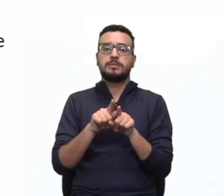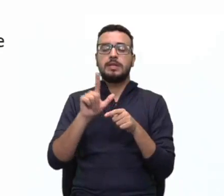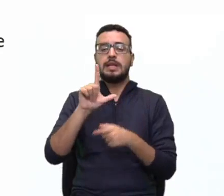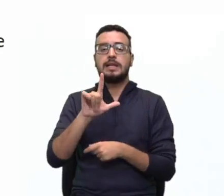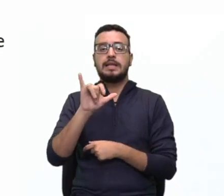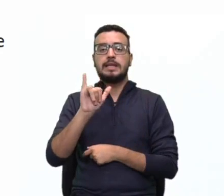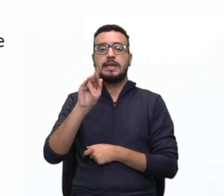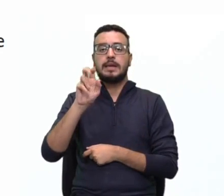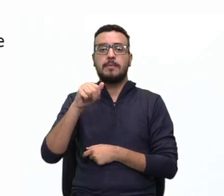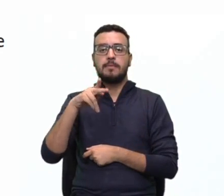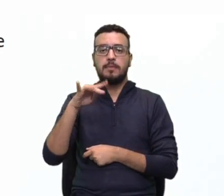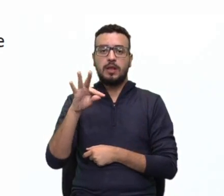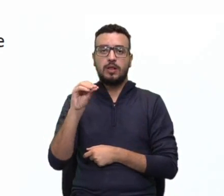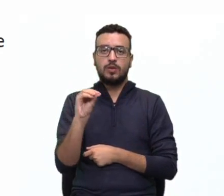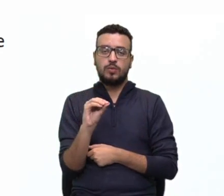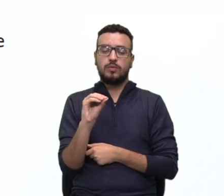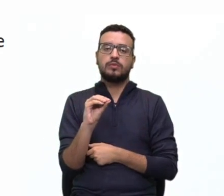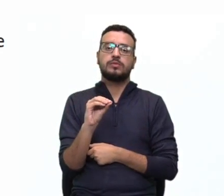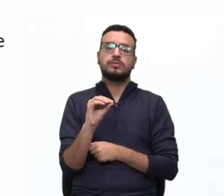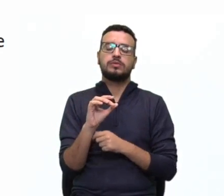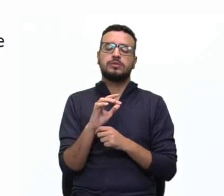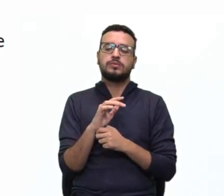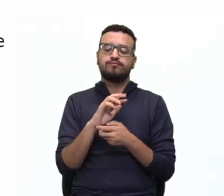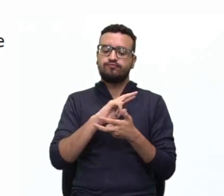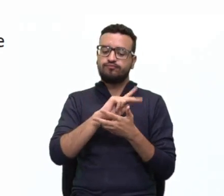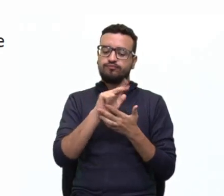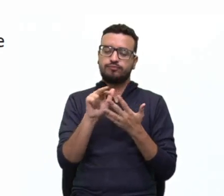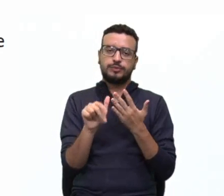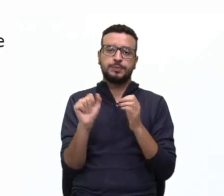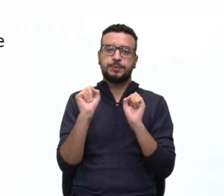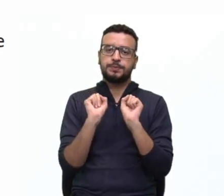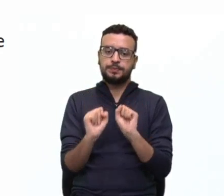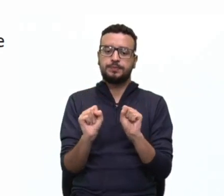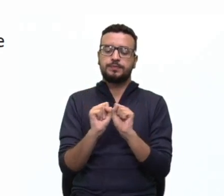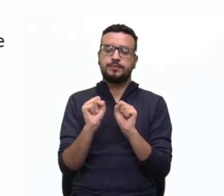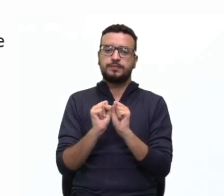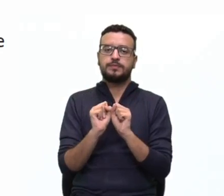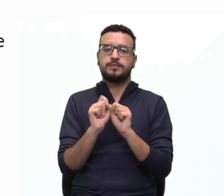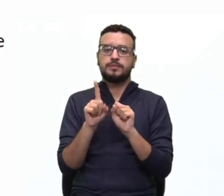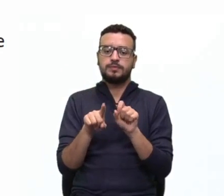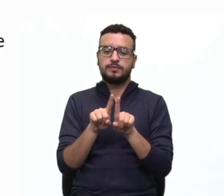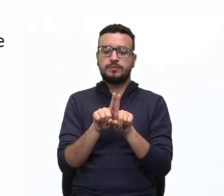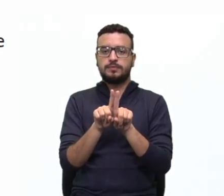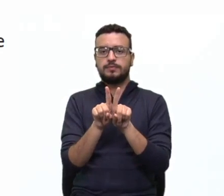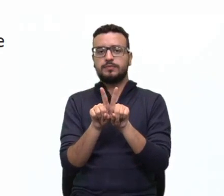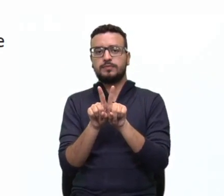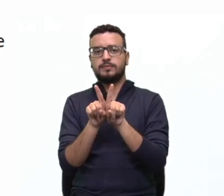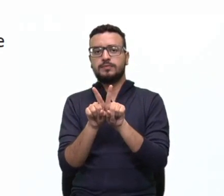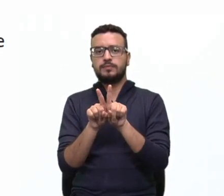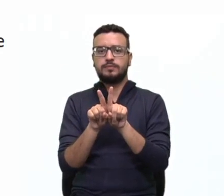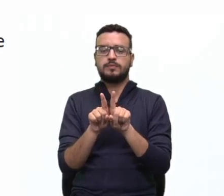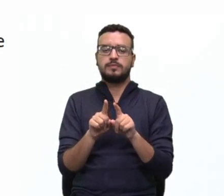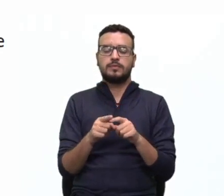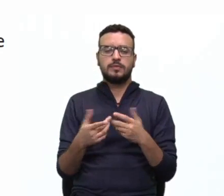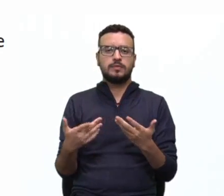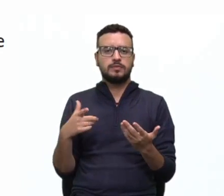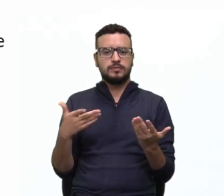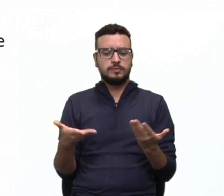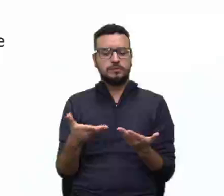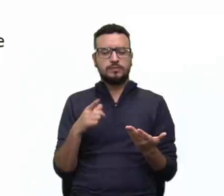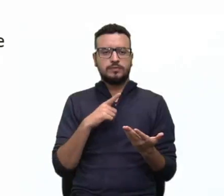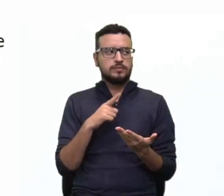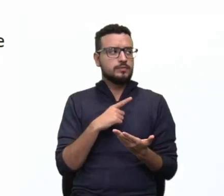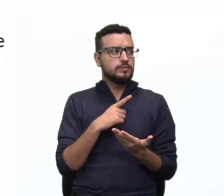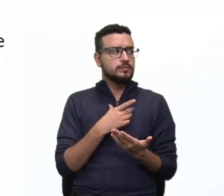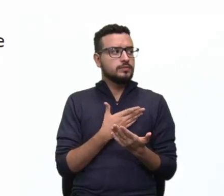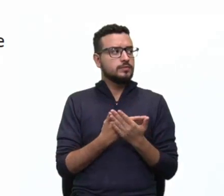a oposição de partes moles, tá? Então, a gente chega num pedaço da aula que